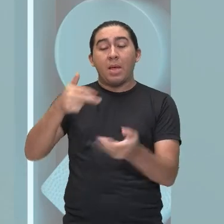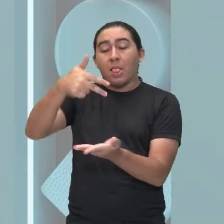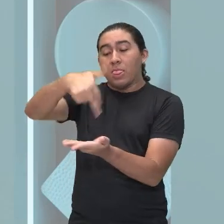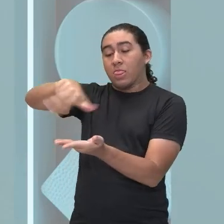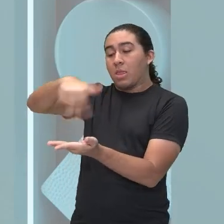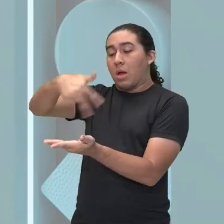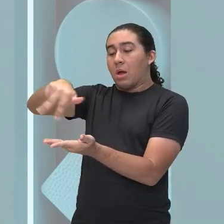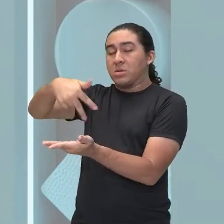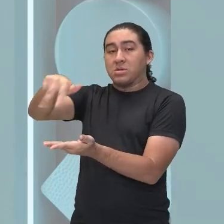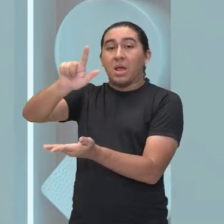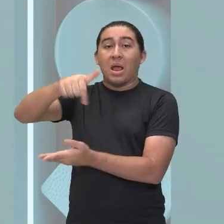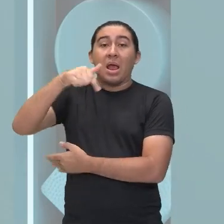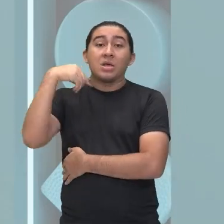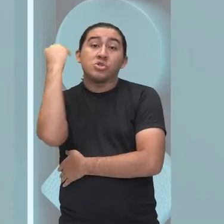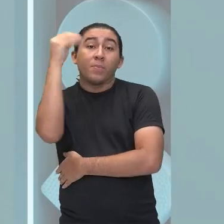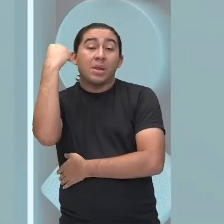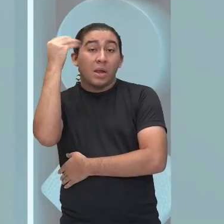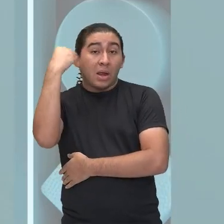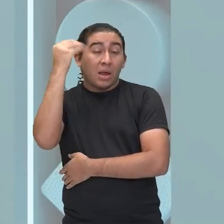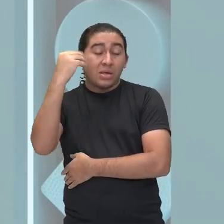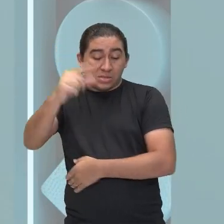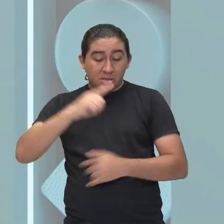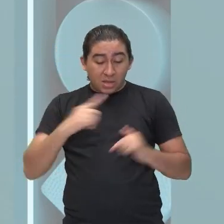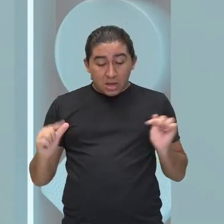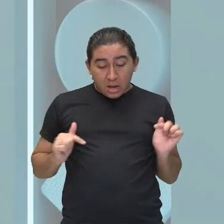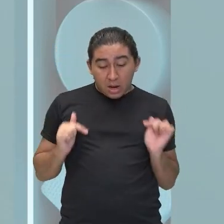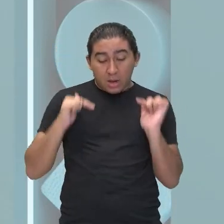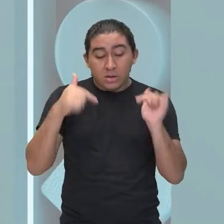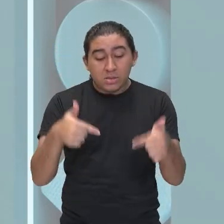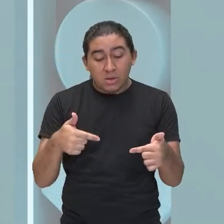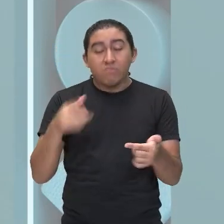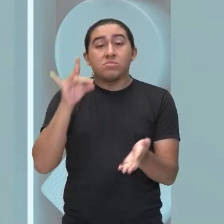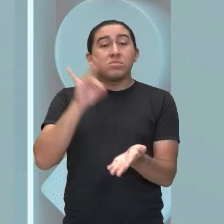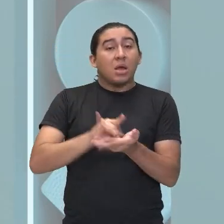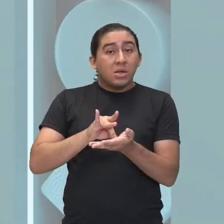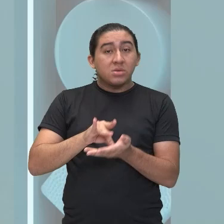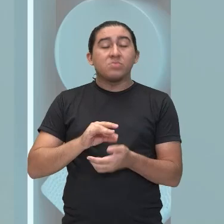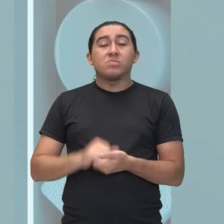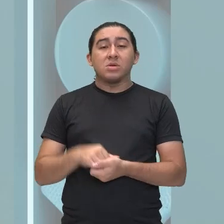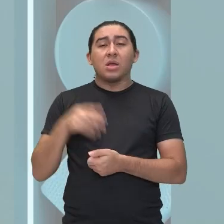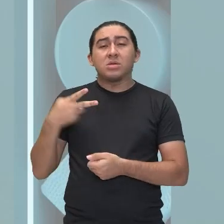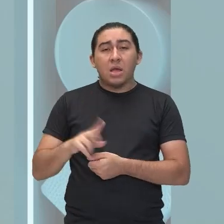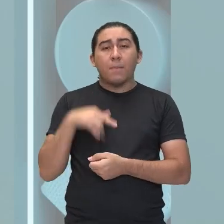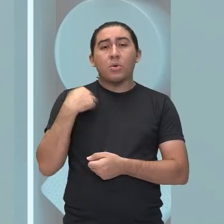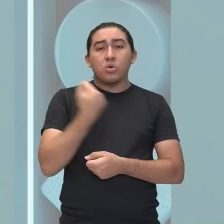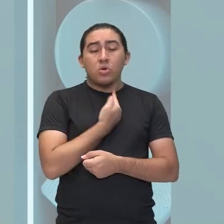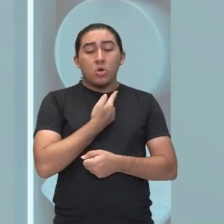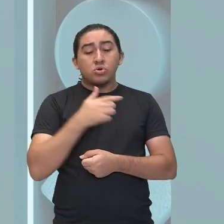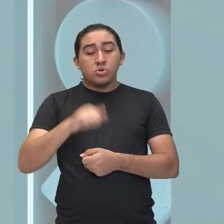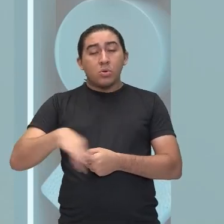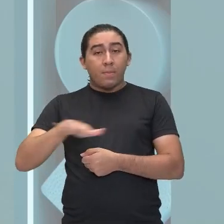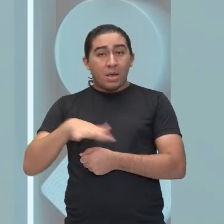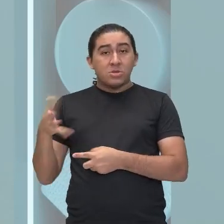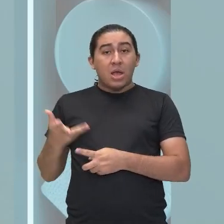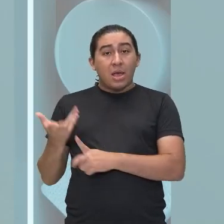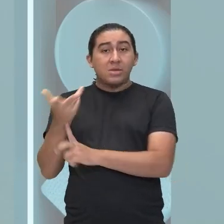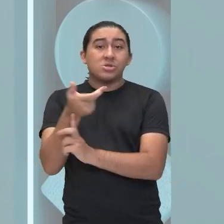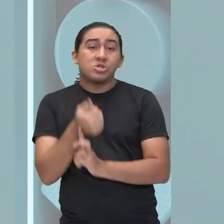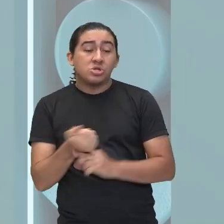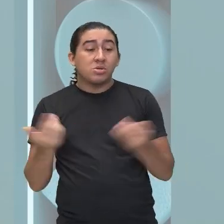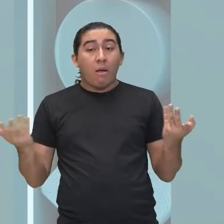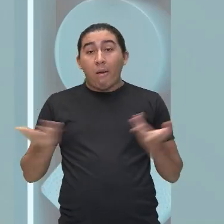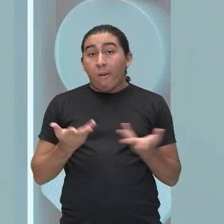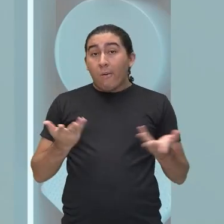de experienciar, se jogar em cada vez que nós estamos em um momento do aqui e